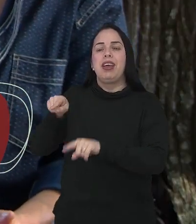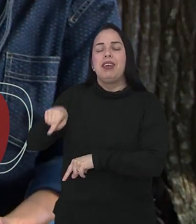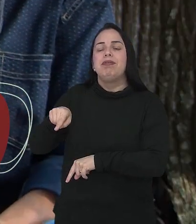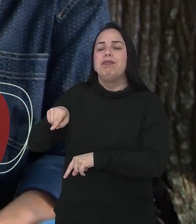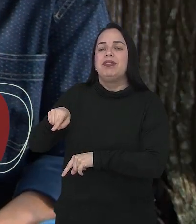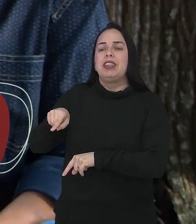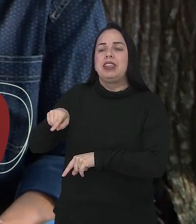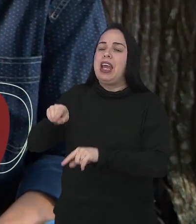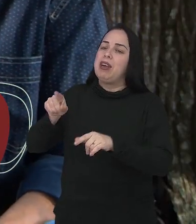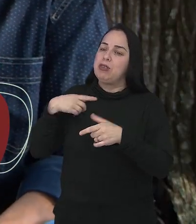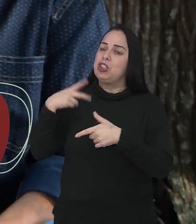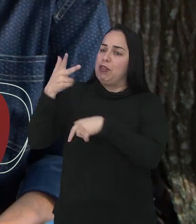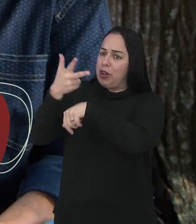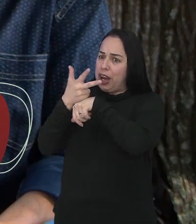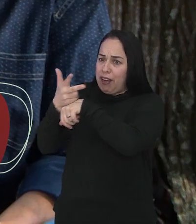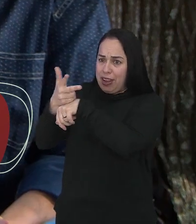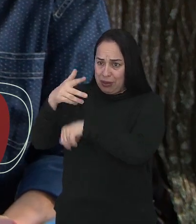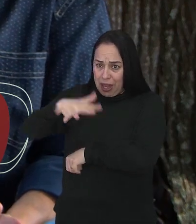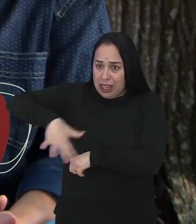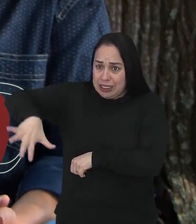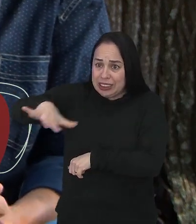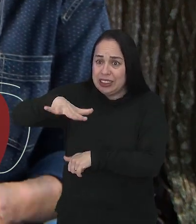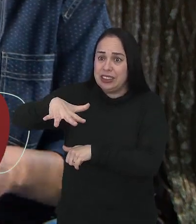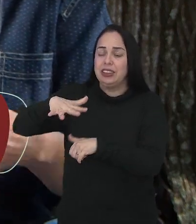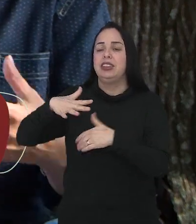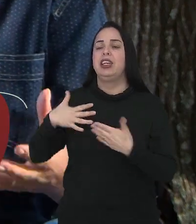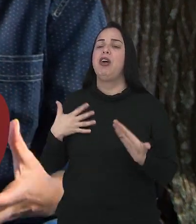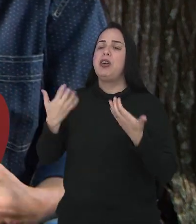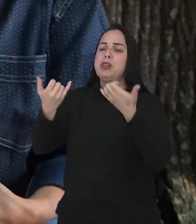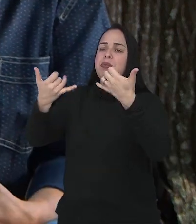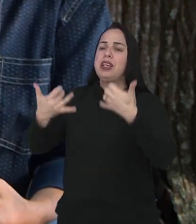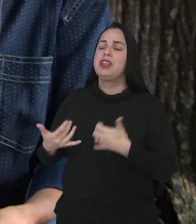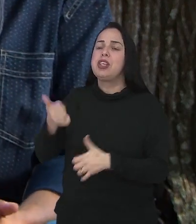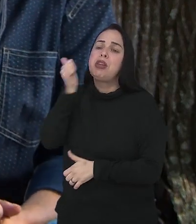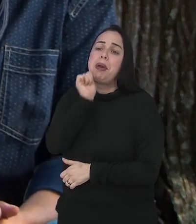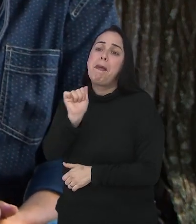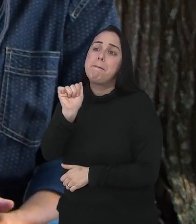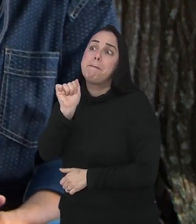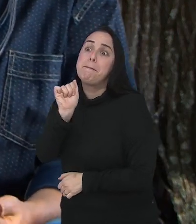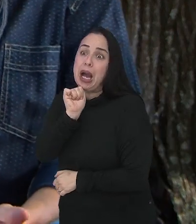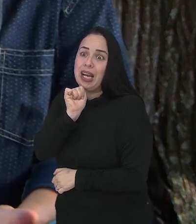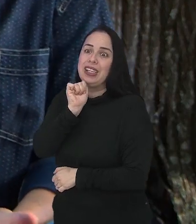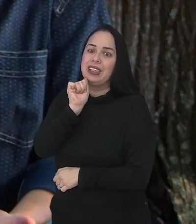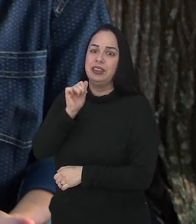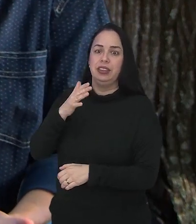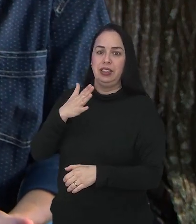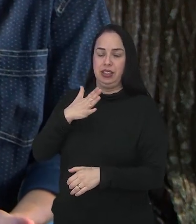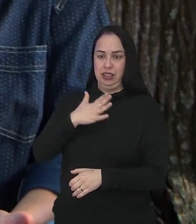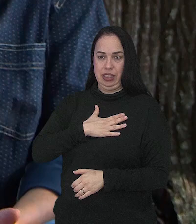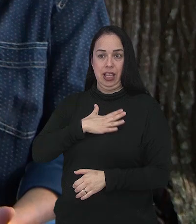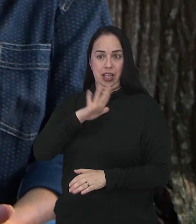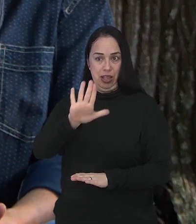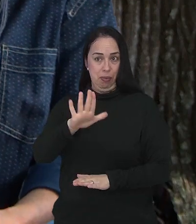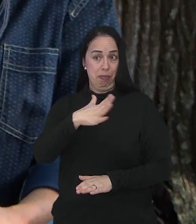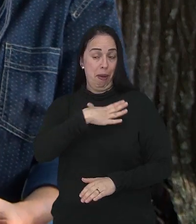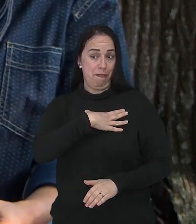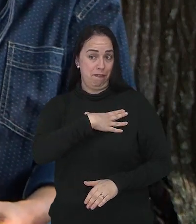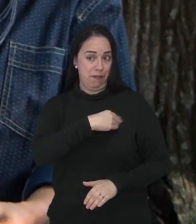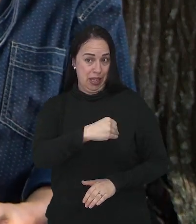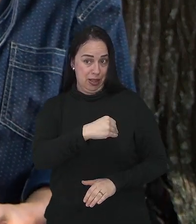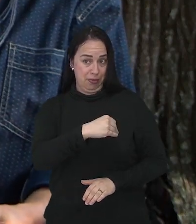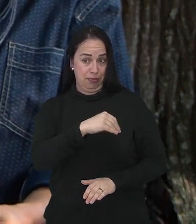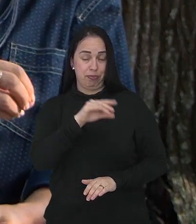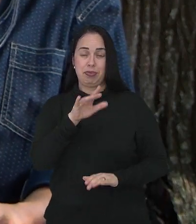Doce, que é uma música muito especial para mim, porque eu falo da rotina da mãe, Eu fiz para os meus filhos. Na verdade, eu fiz